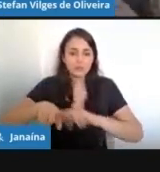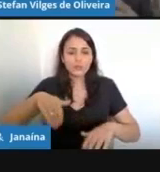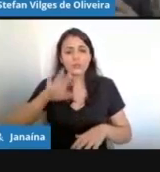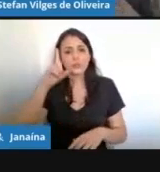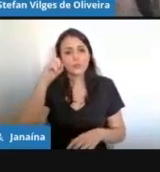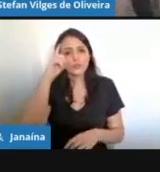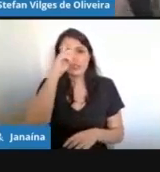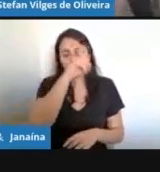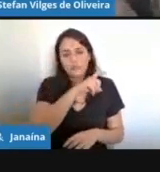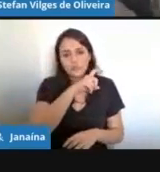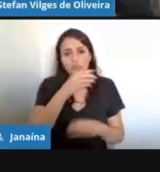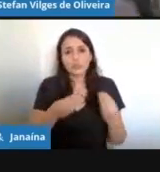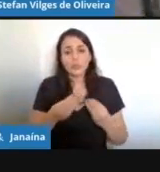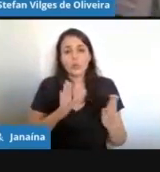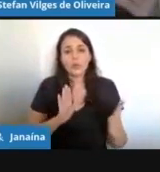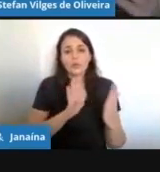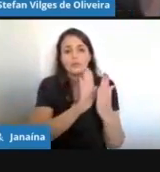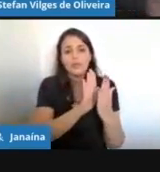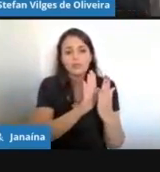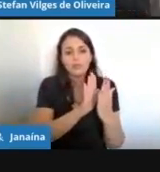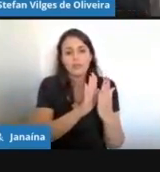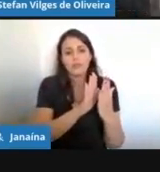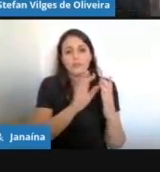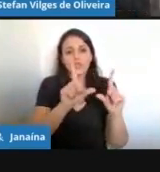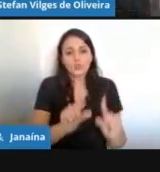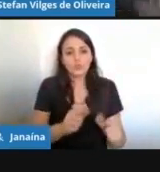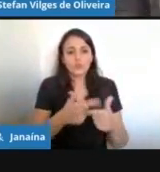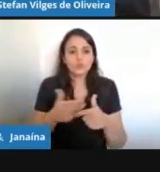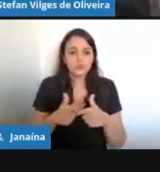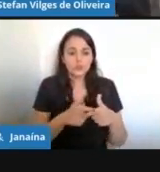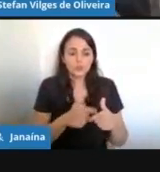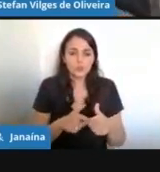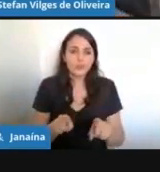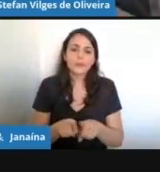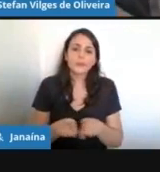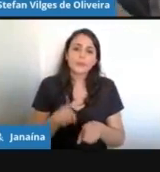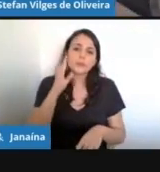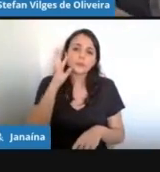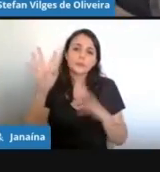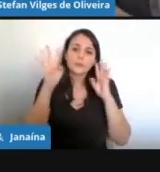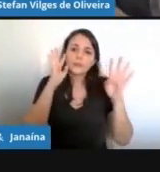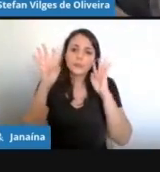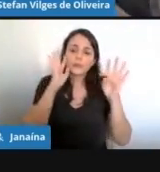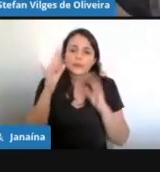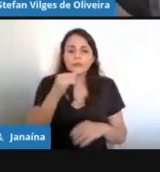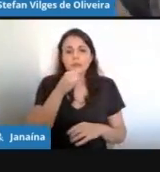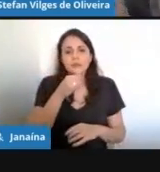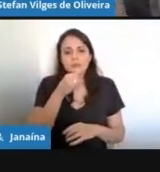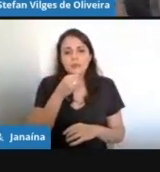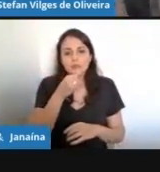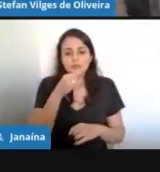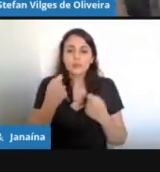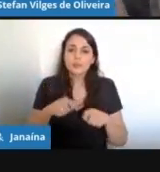complica nas questões de enfrentamento. Nós vamos pensar também que vai ser